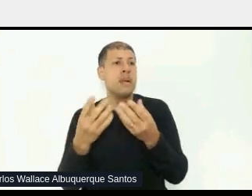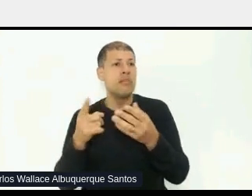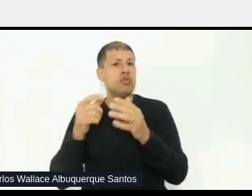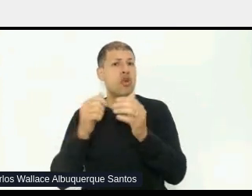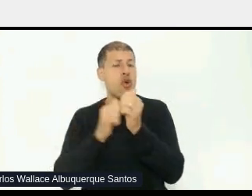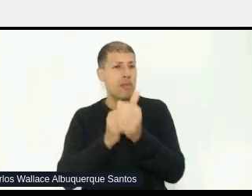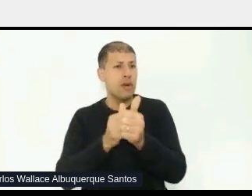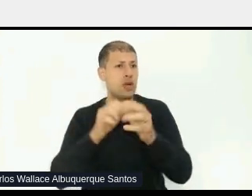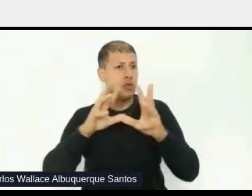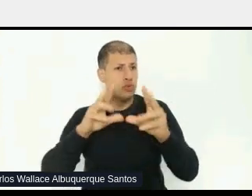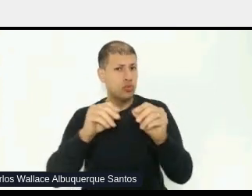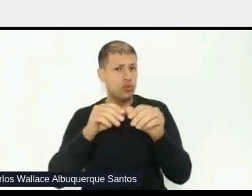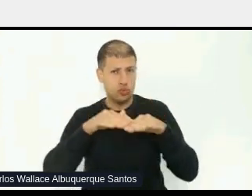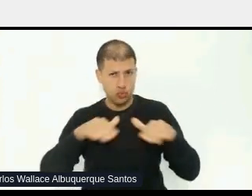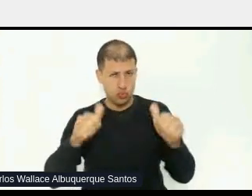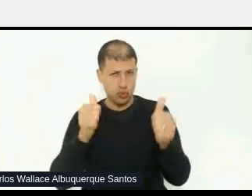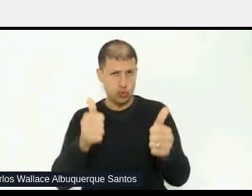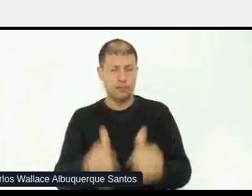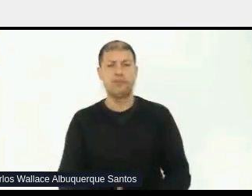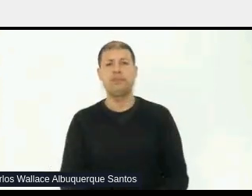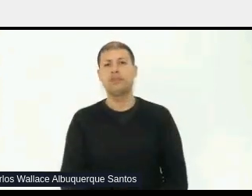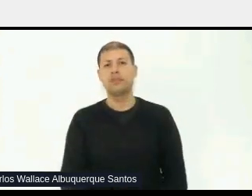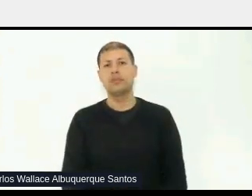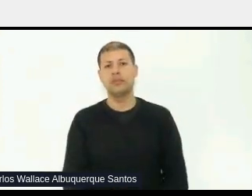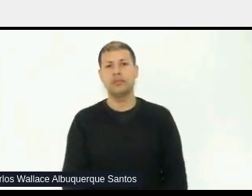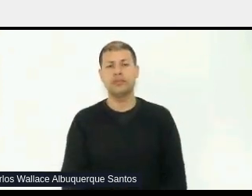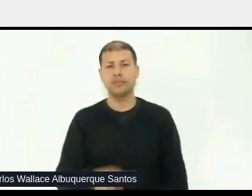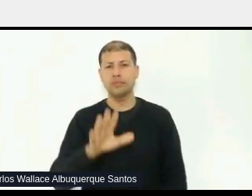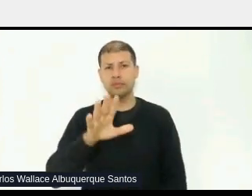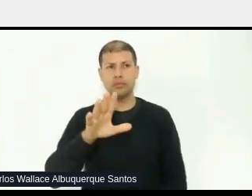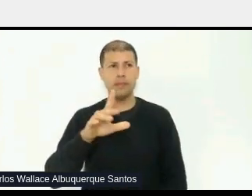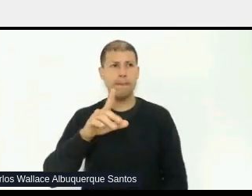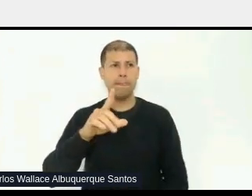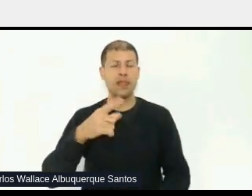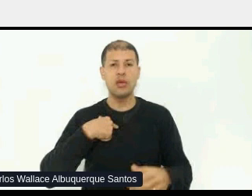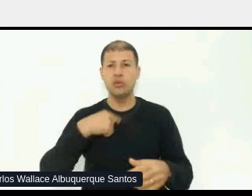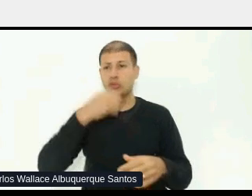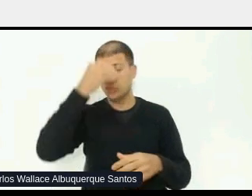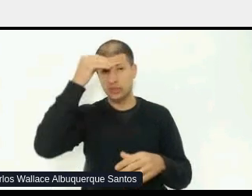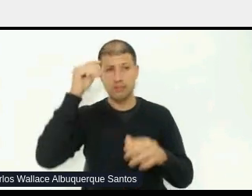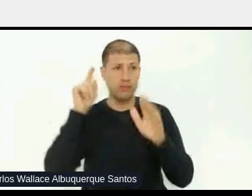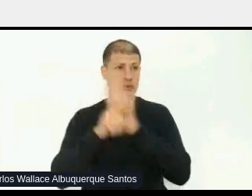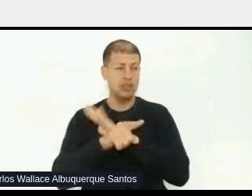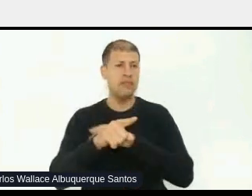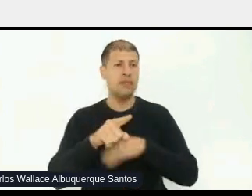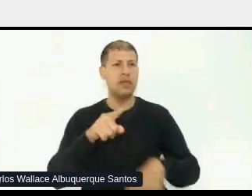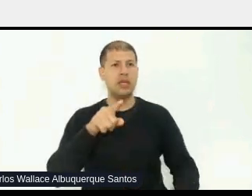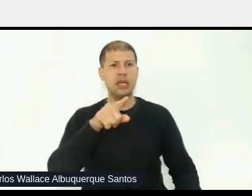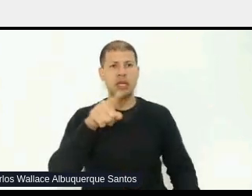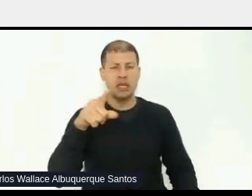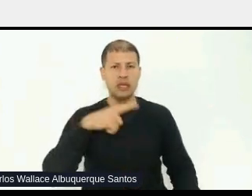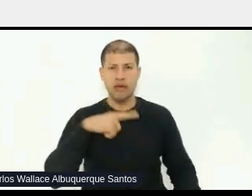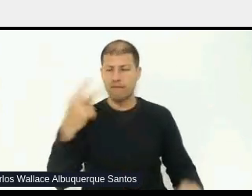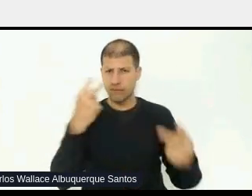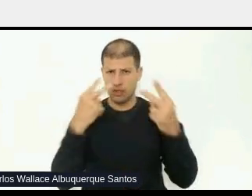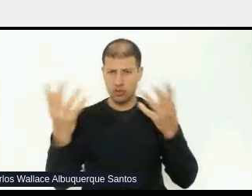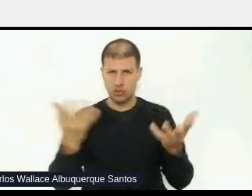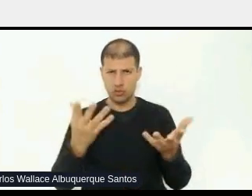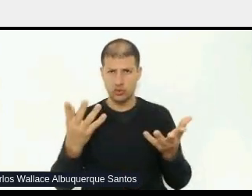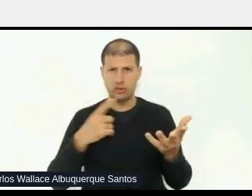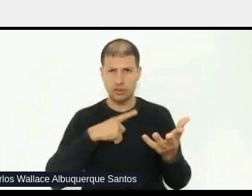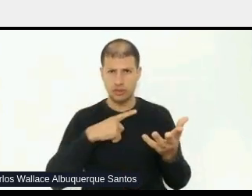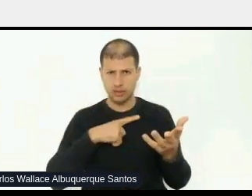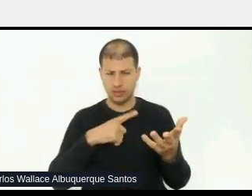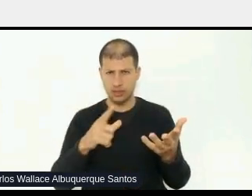com tranquilidade, tá bom? Pessoal, antes, uma coisa que eu acabei me esquecendo de perguntar, alguém aqui que está assistindo tem alguma